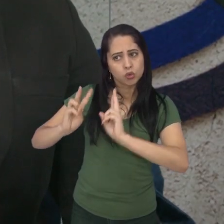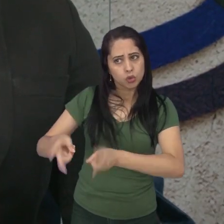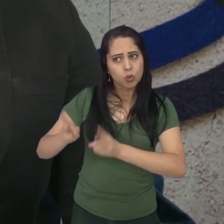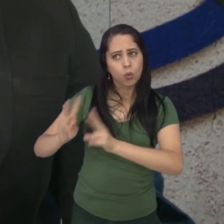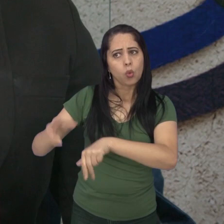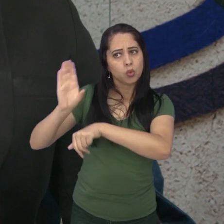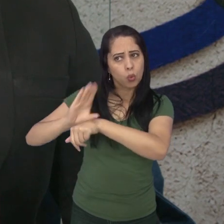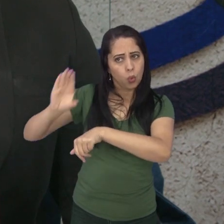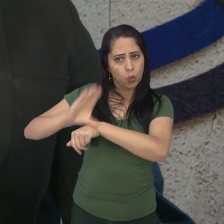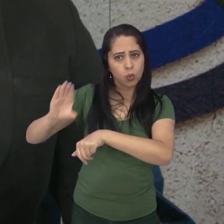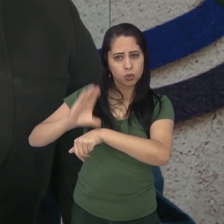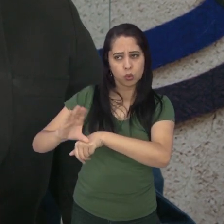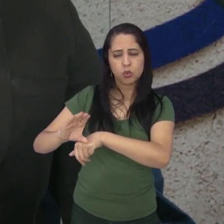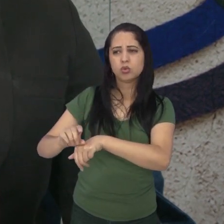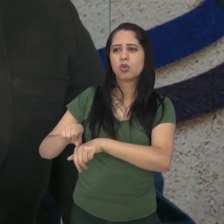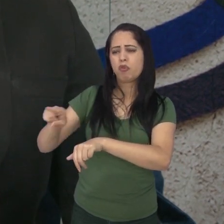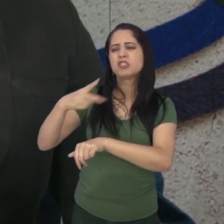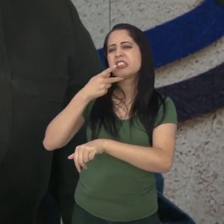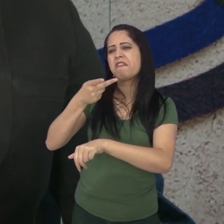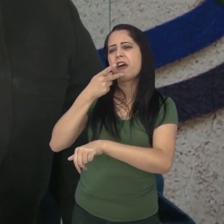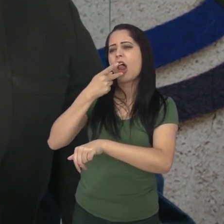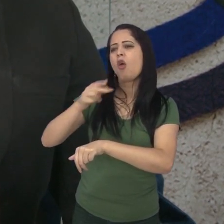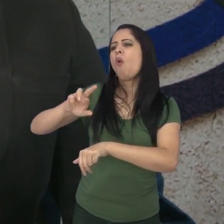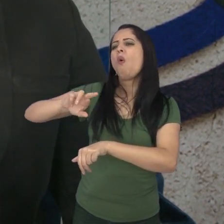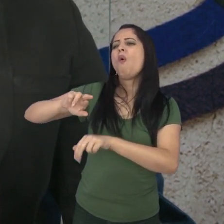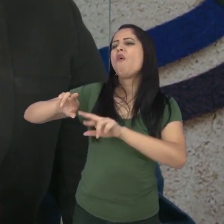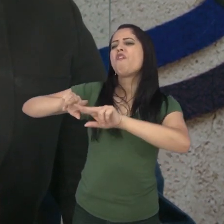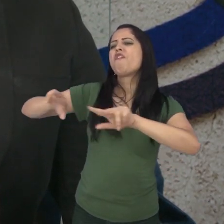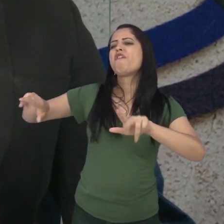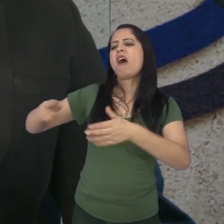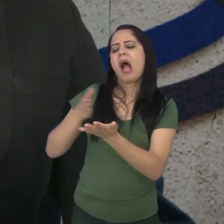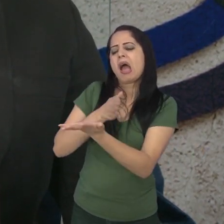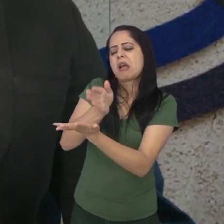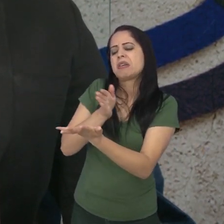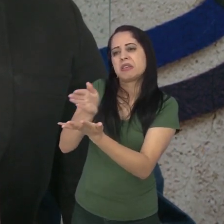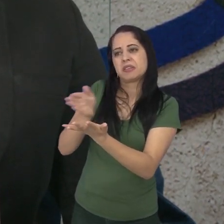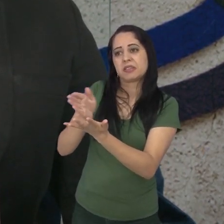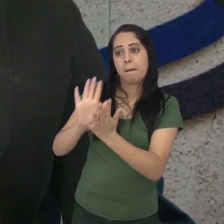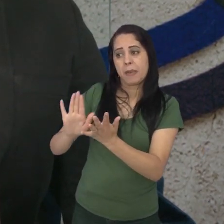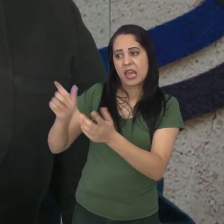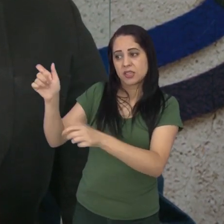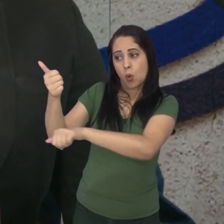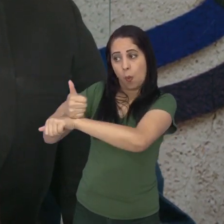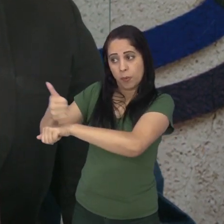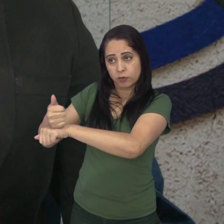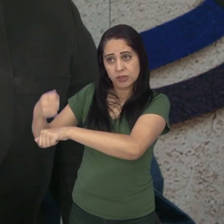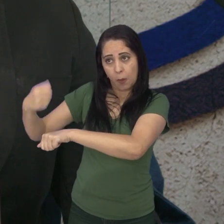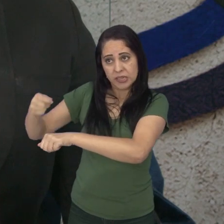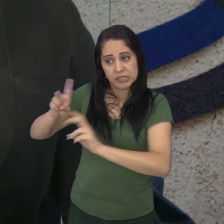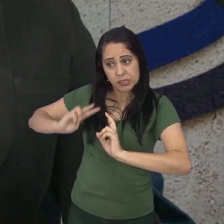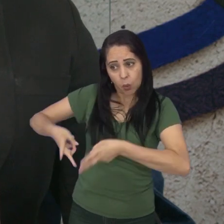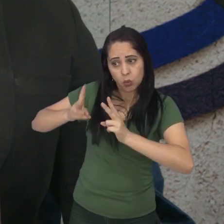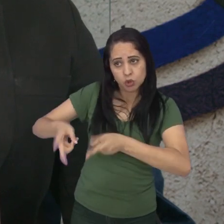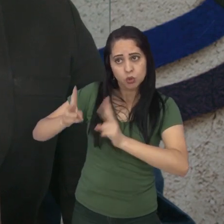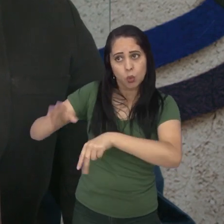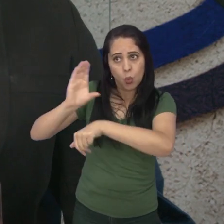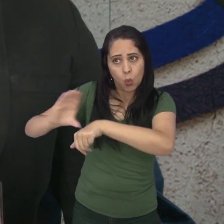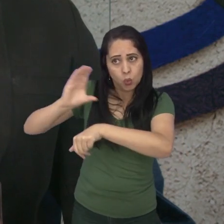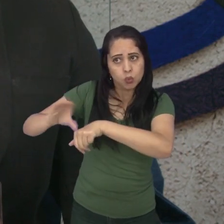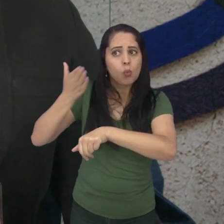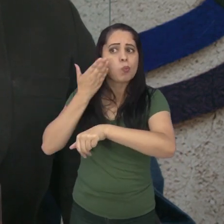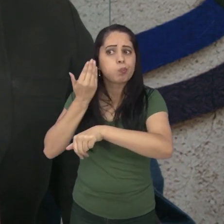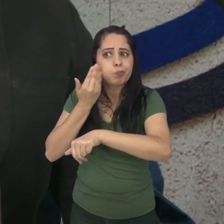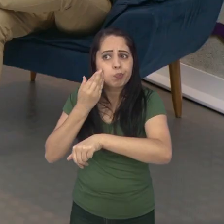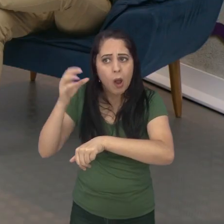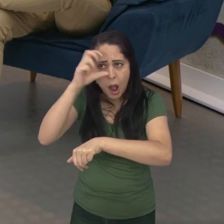né? A senhora falou sobre várias áreas de atuação. Essa especialização, ela é necessária para ter uma carreira